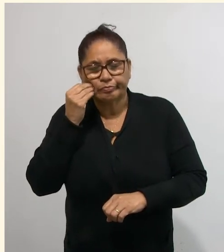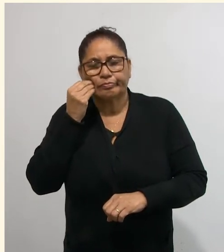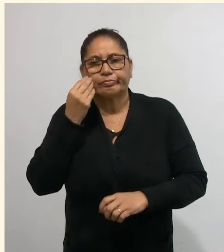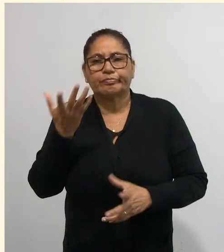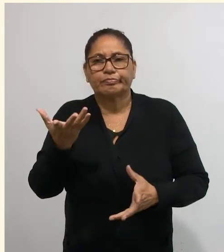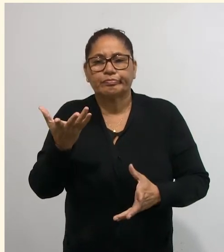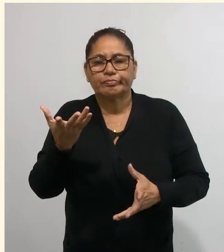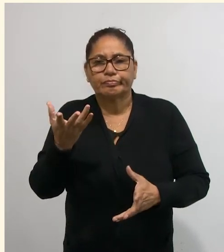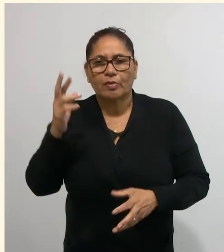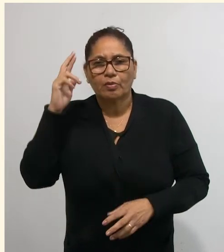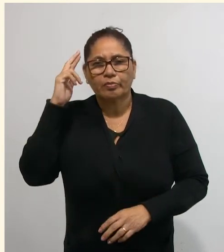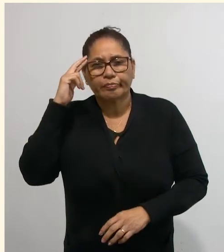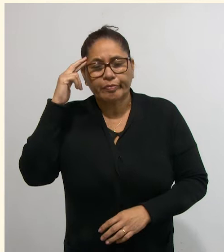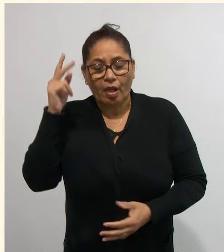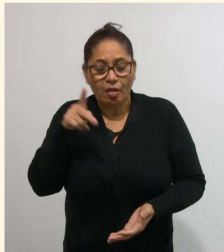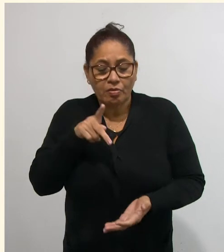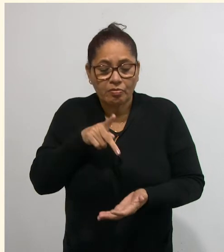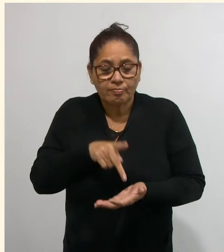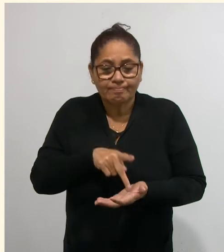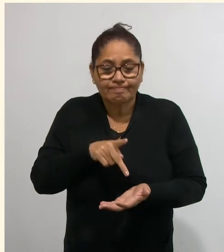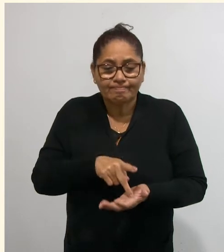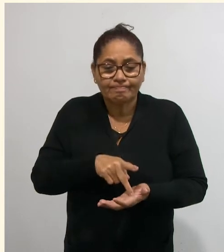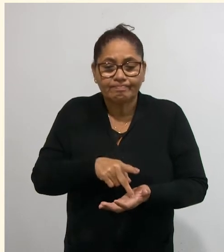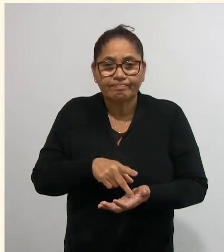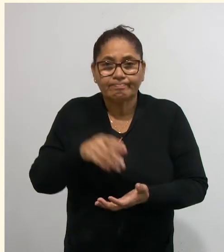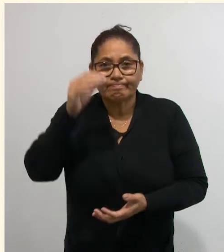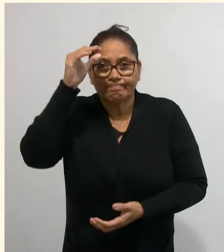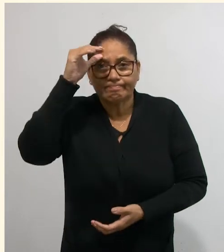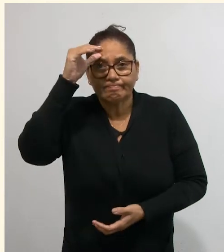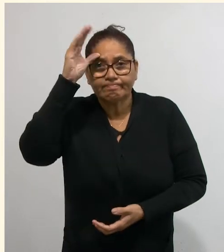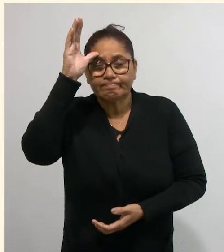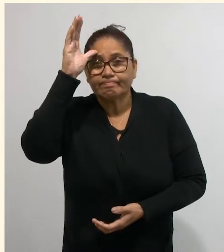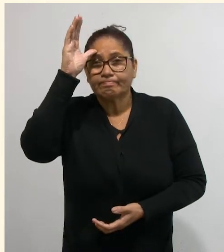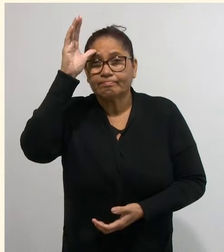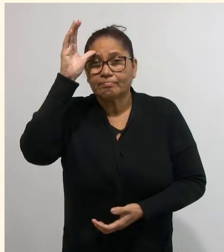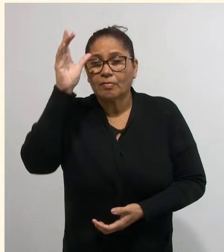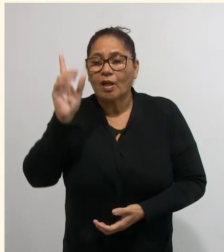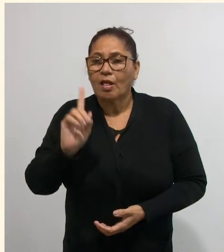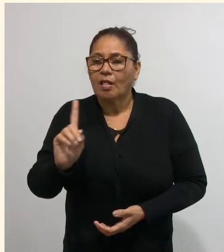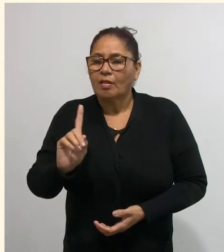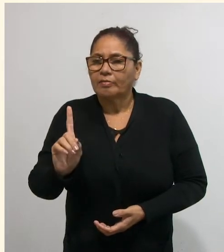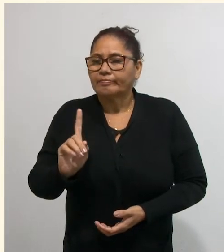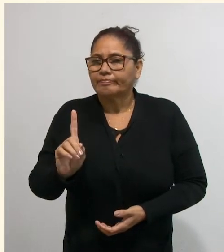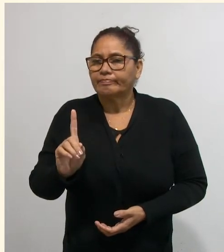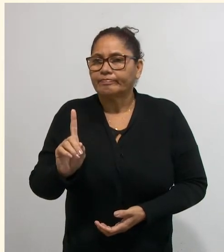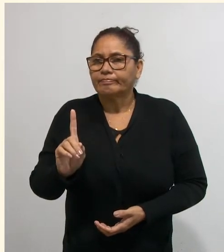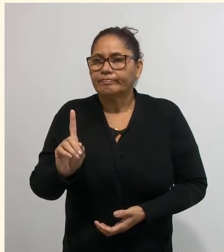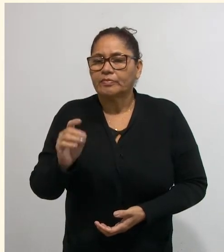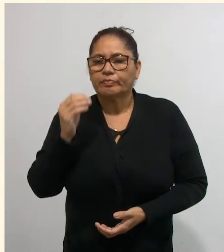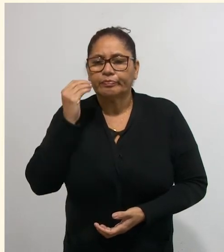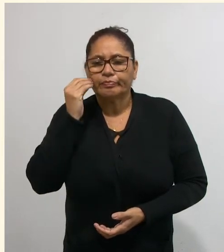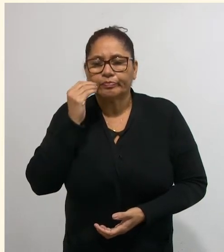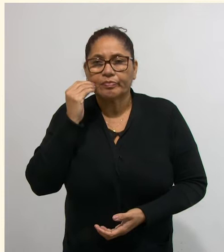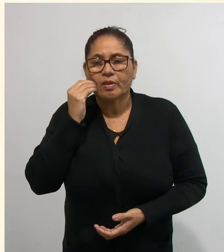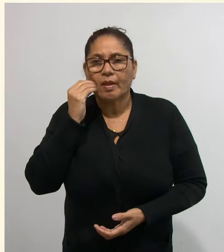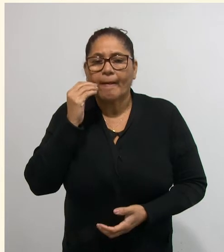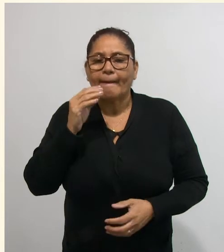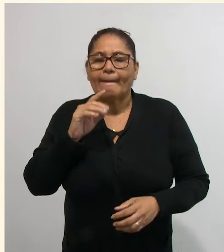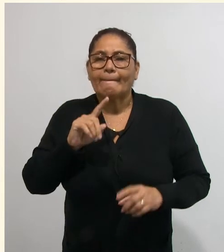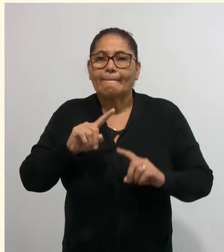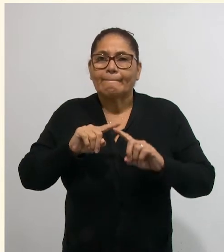o racionalista acreditava que o verdadeiro conhecimento não provém das experiências, mas